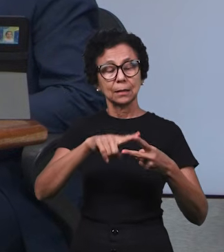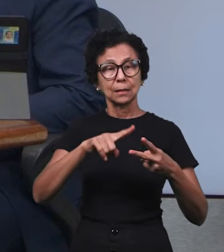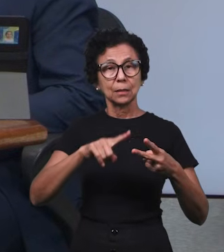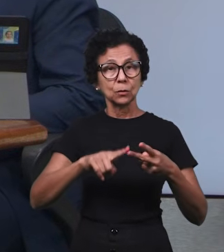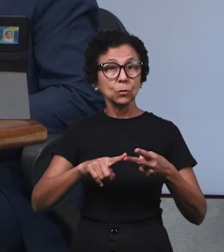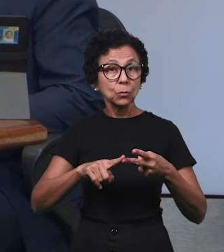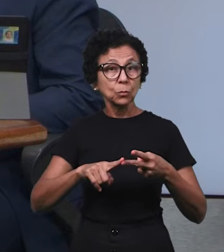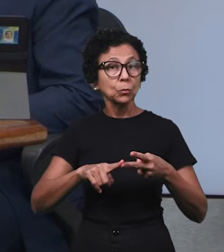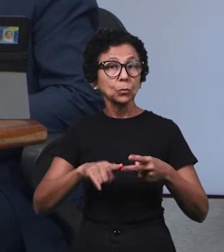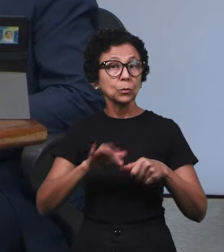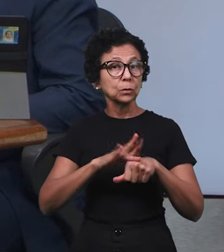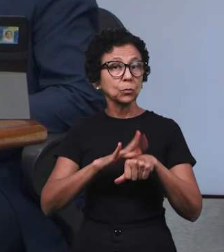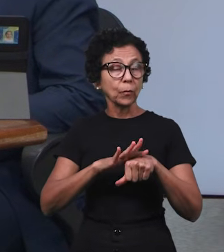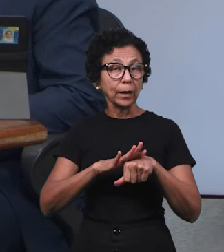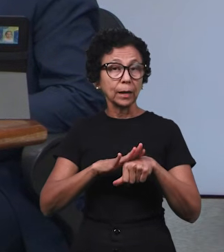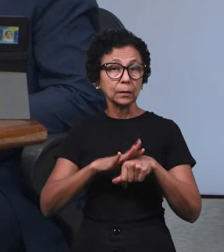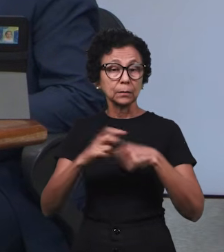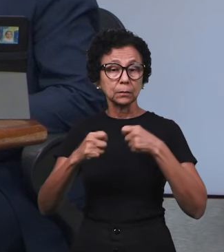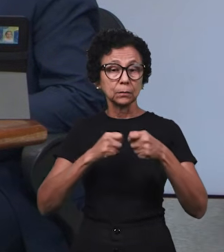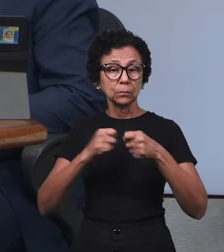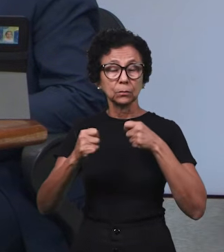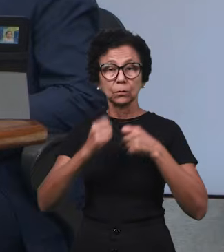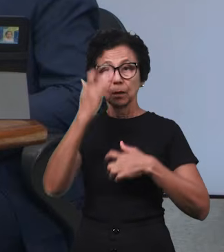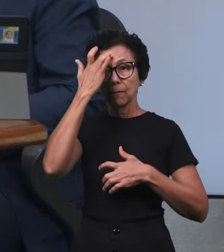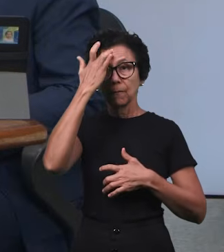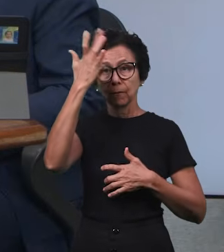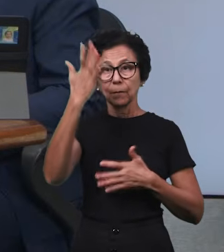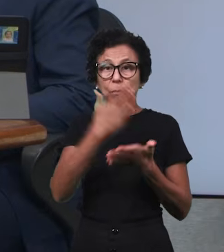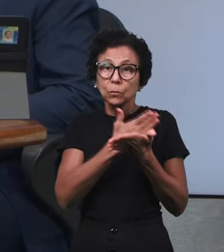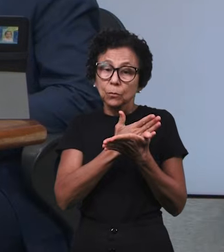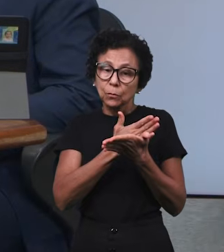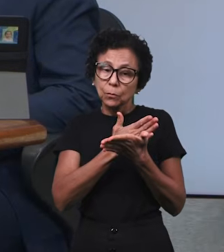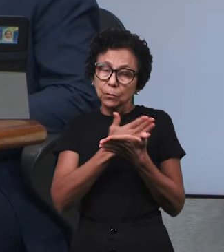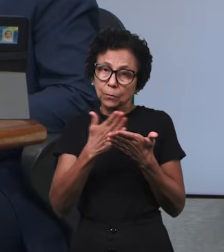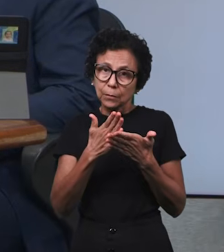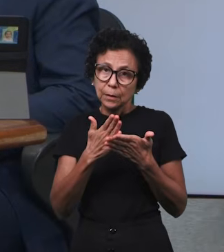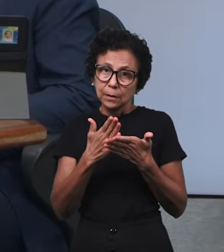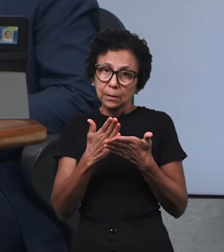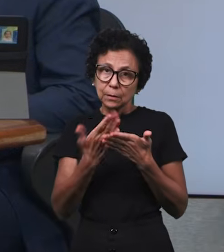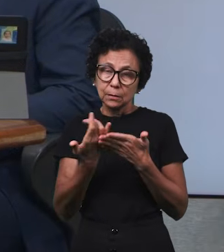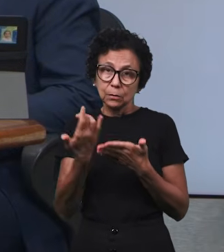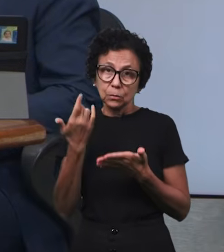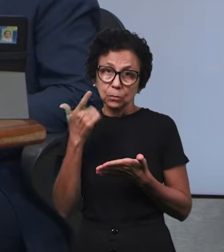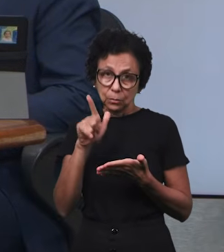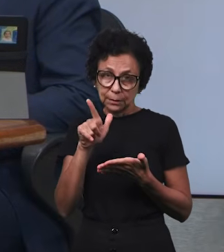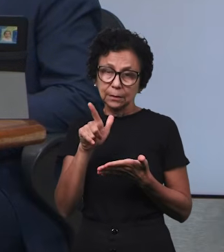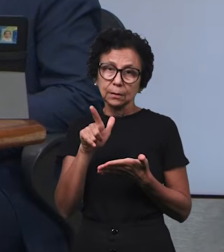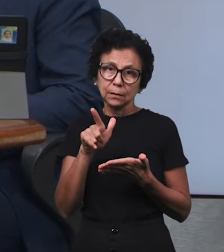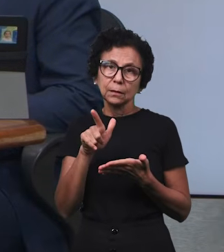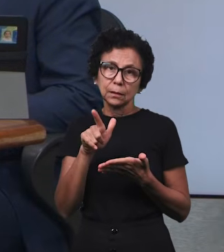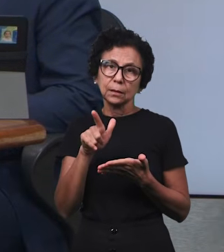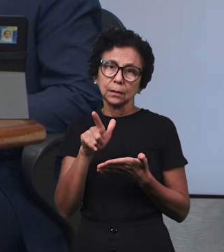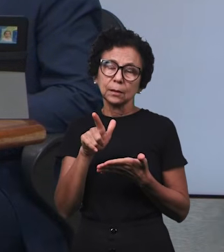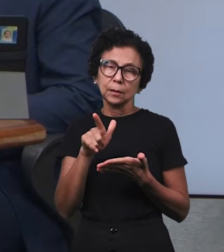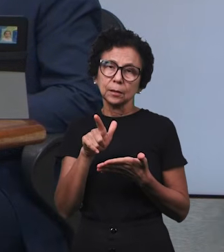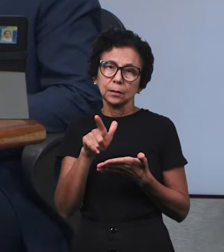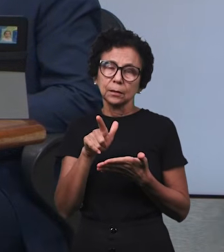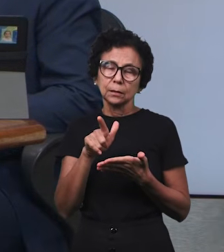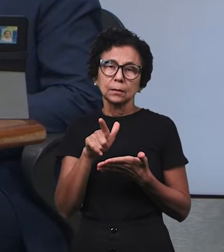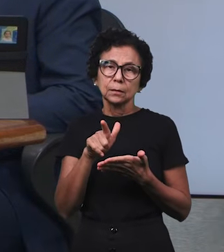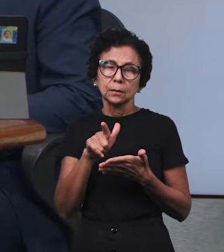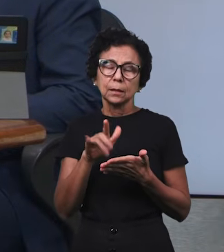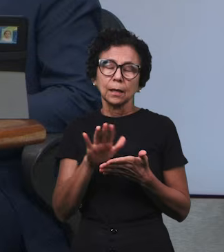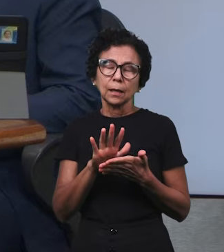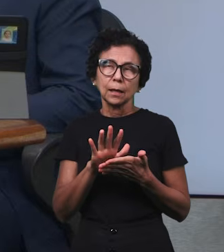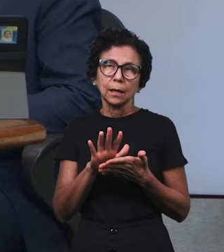muito fáceis de controlar no início. Se você conseguir manter todas as orientações